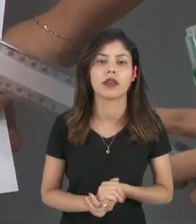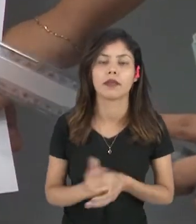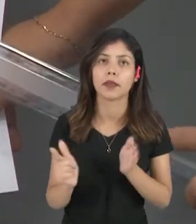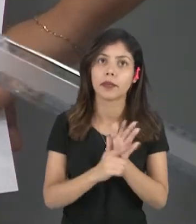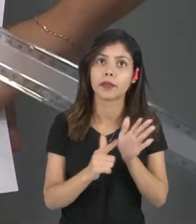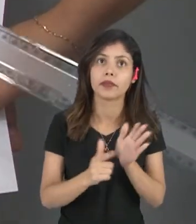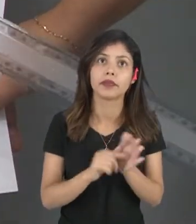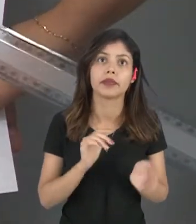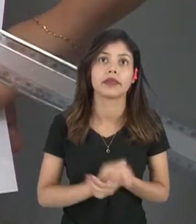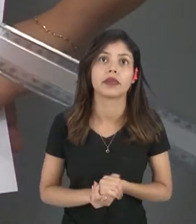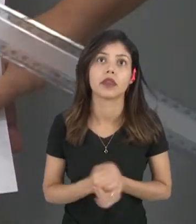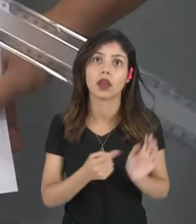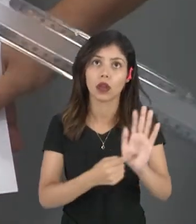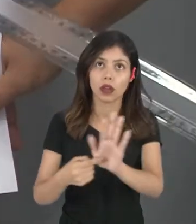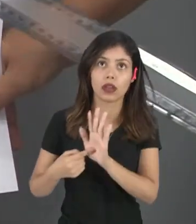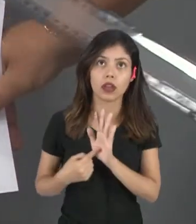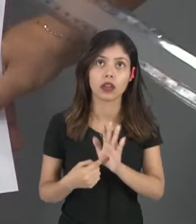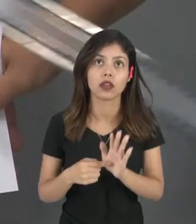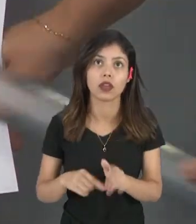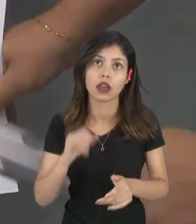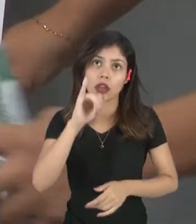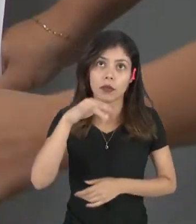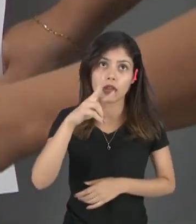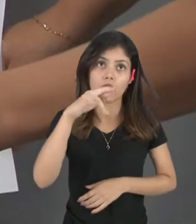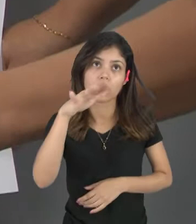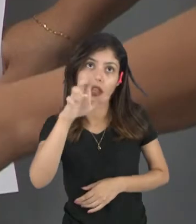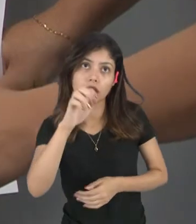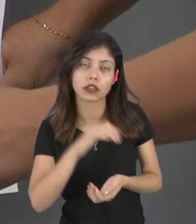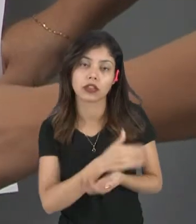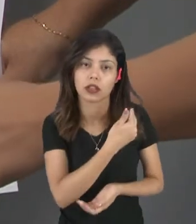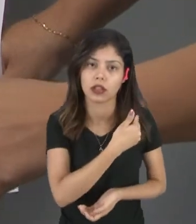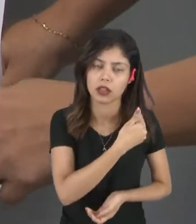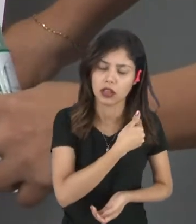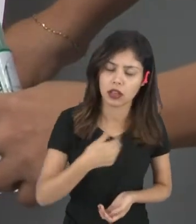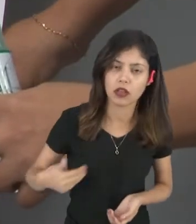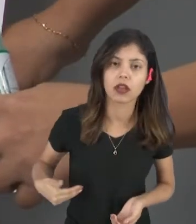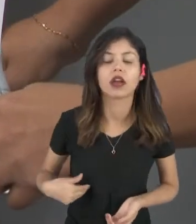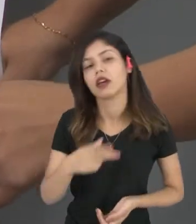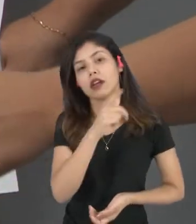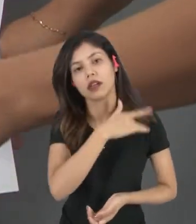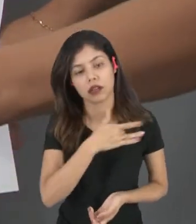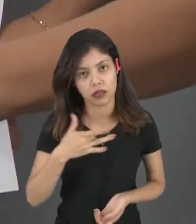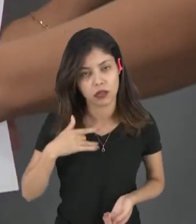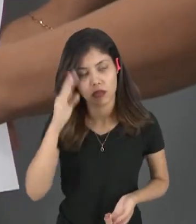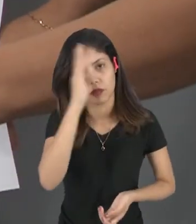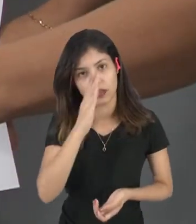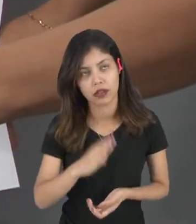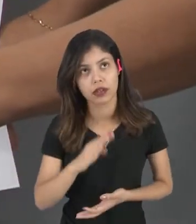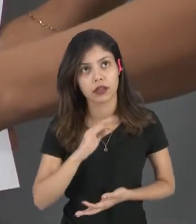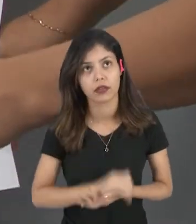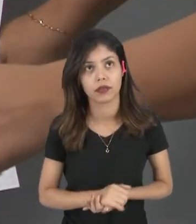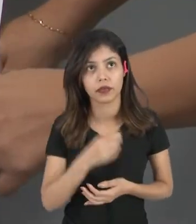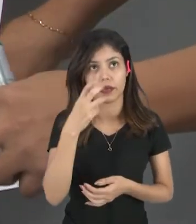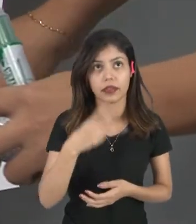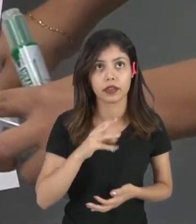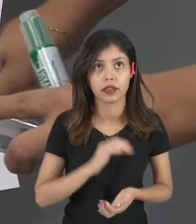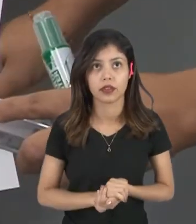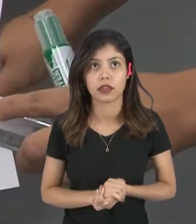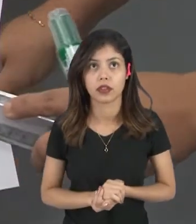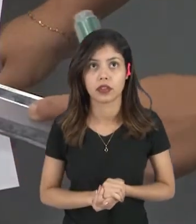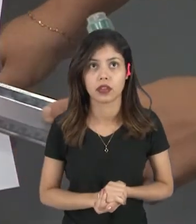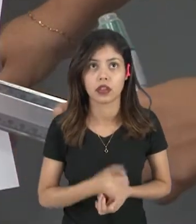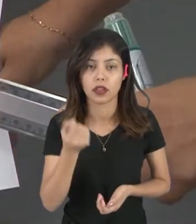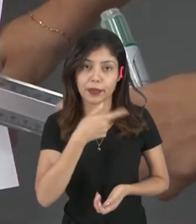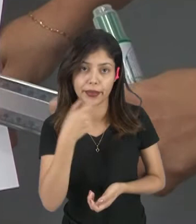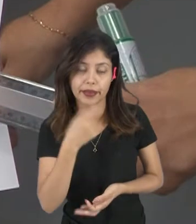papel, evidencia dos casos de imoralidade da saúde pública do Brasil. E a terceira, ó, o efeito humorístico